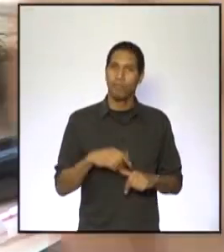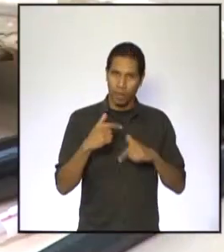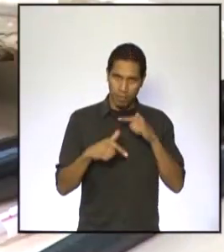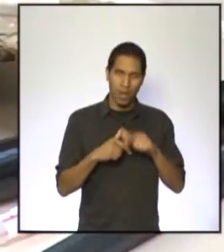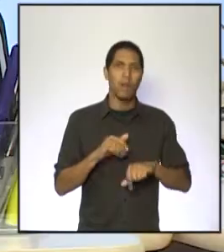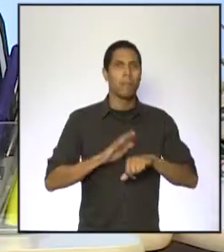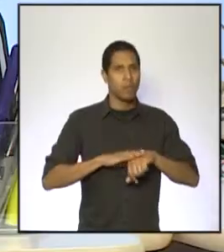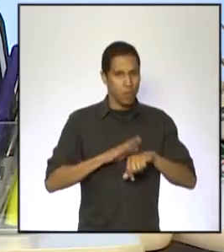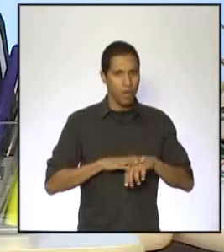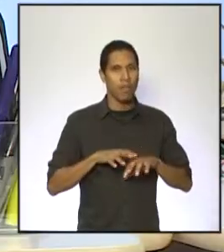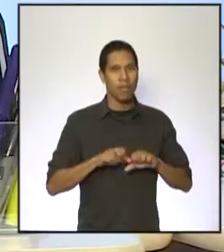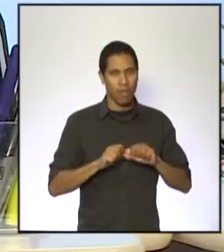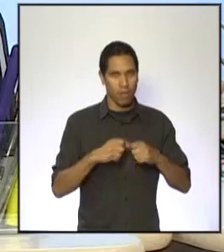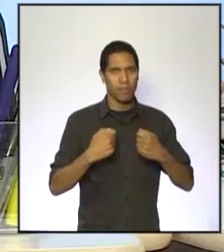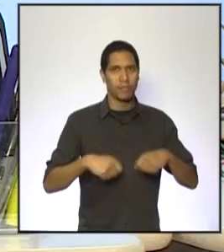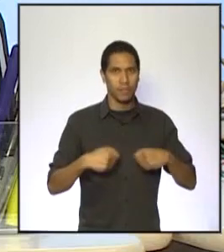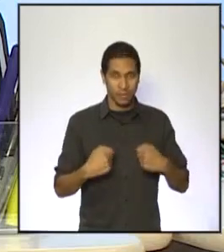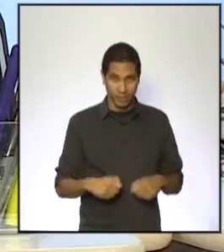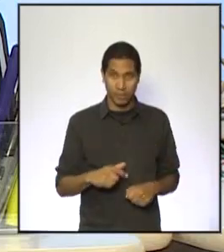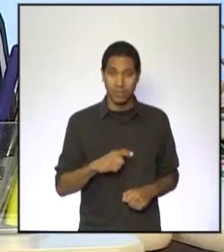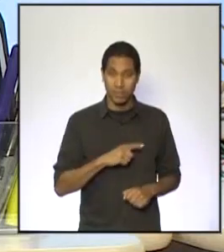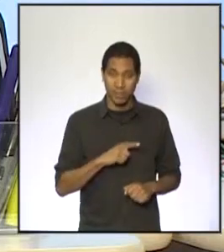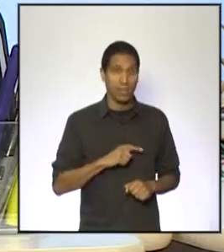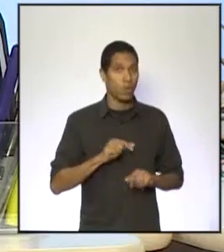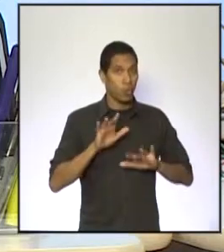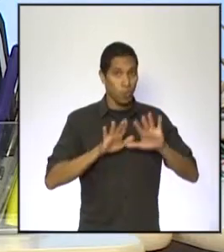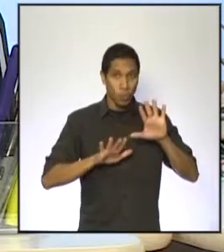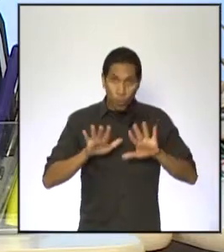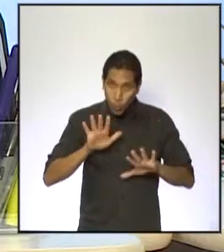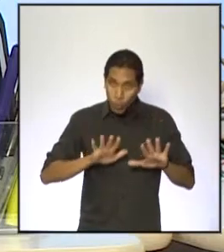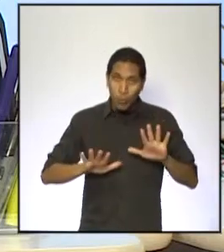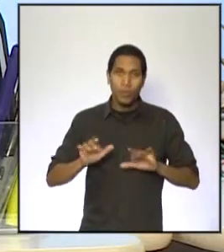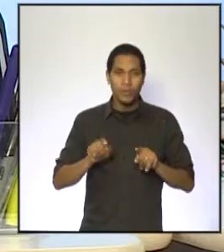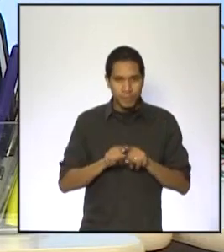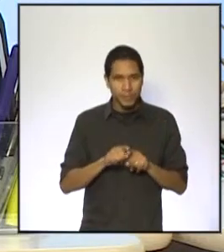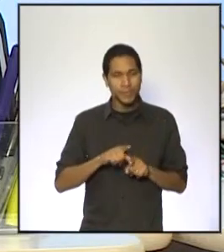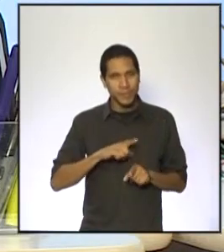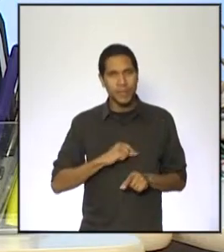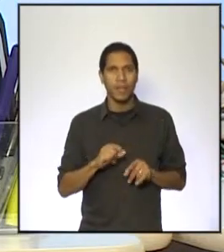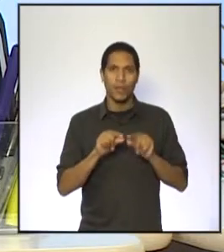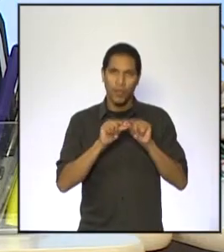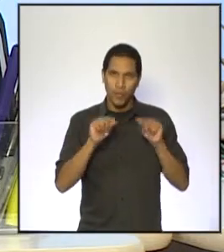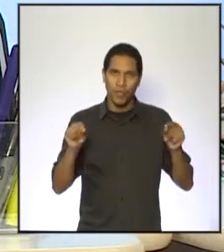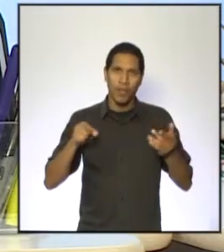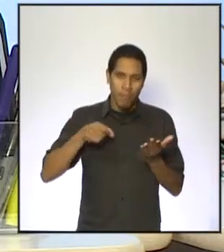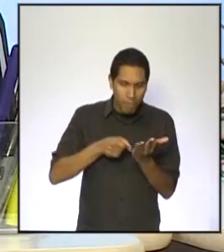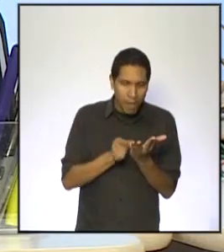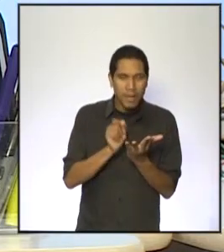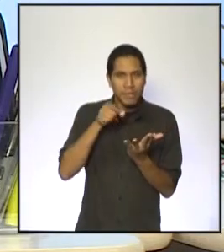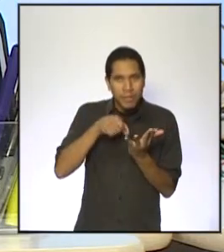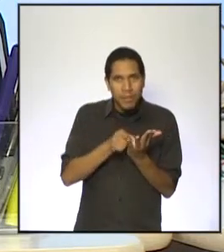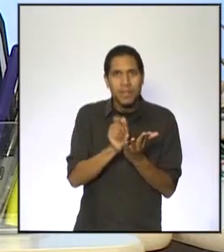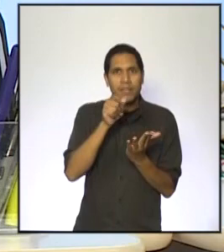manual agora, que requer todo cuidado aqui, que é passar, então, o